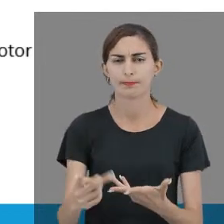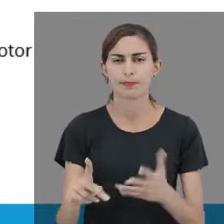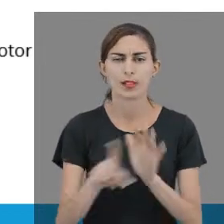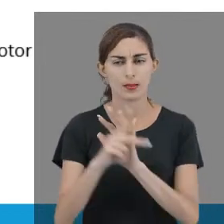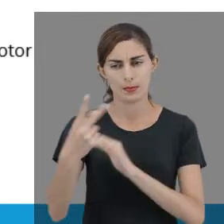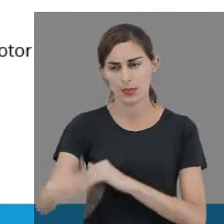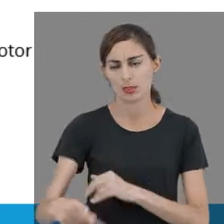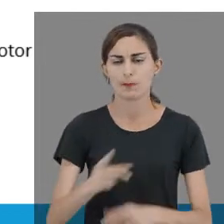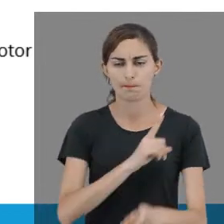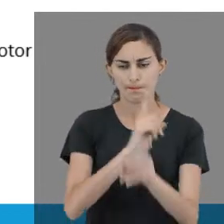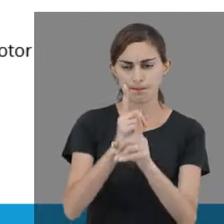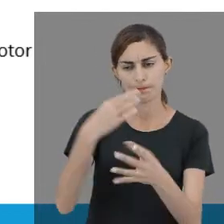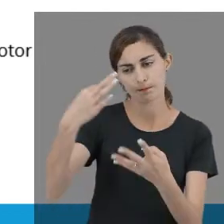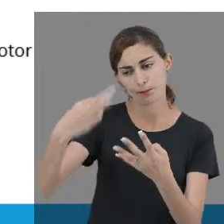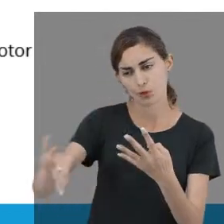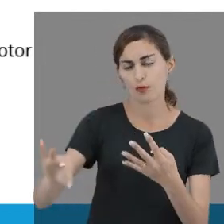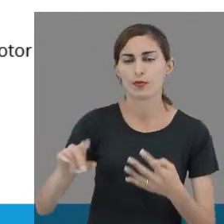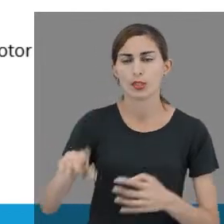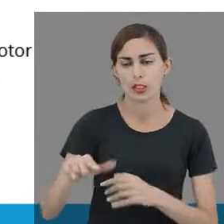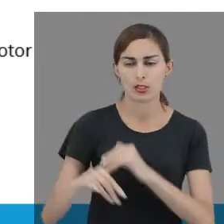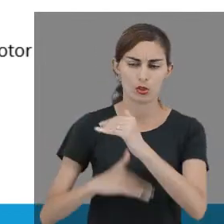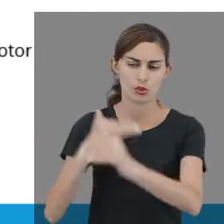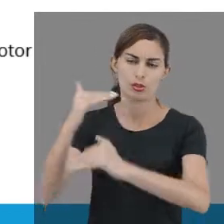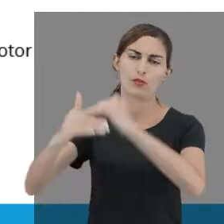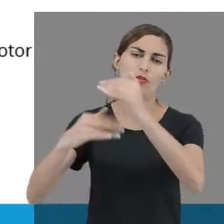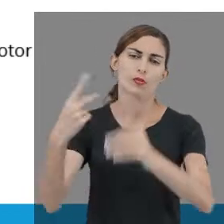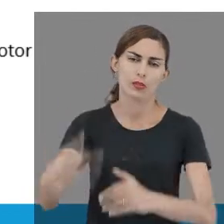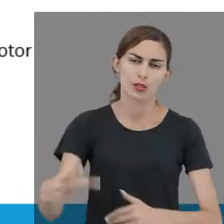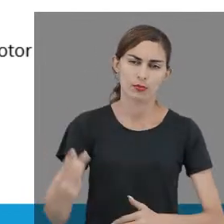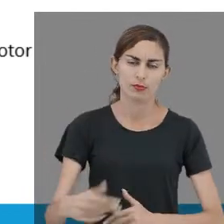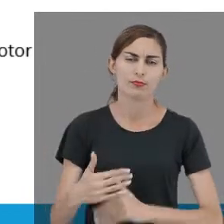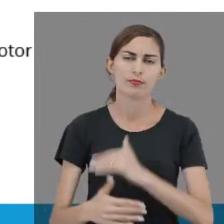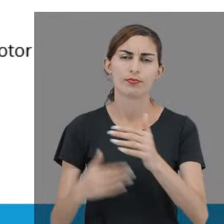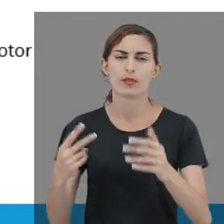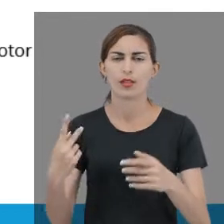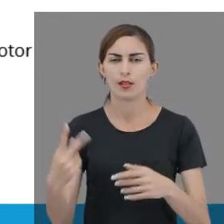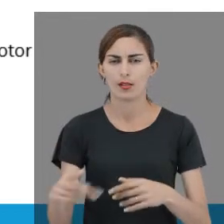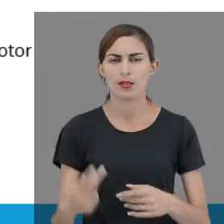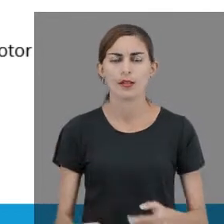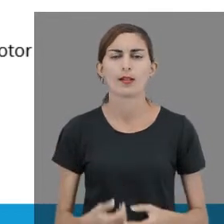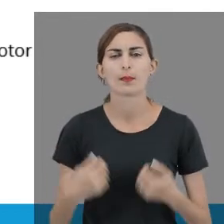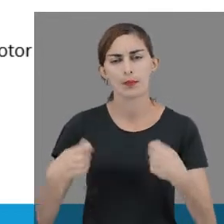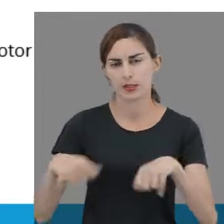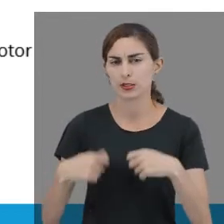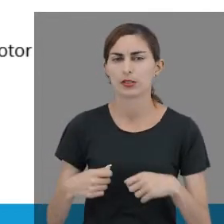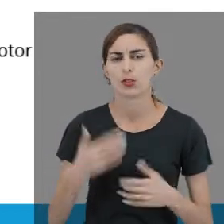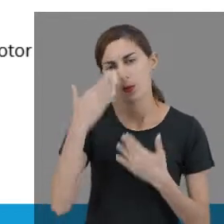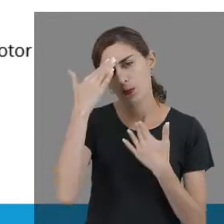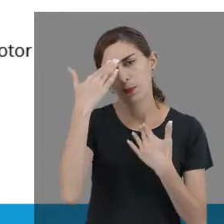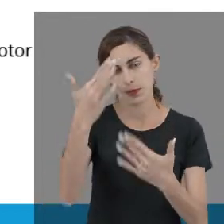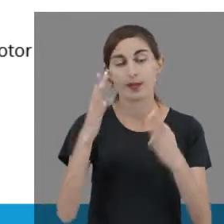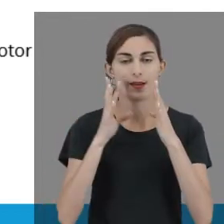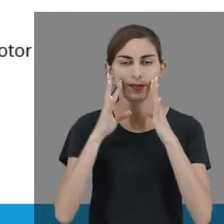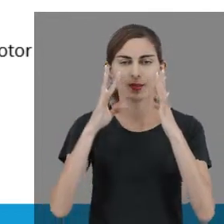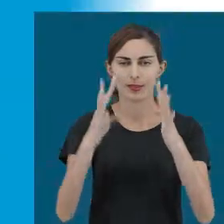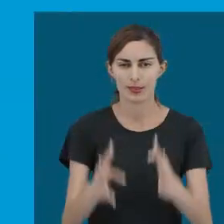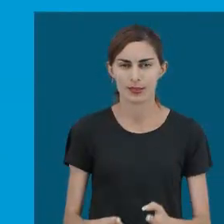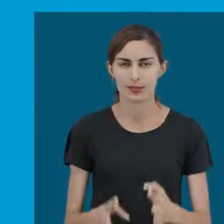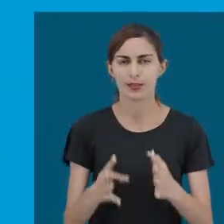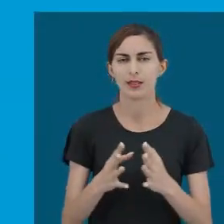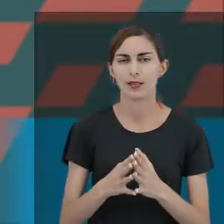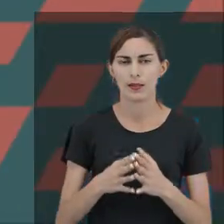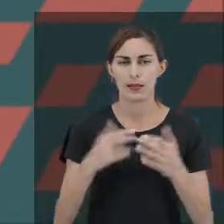necessárias integralmente para o seu diagnóstico, para o seu desenvolvimento e para a atenção que ela